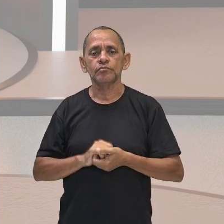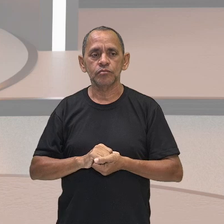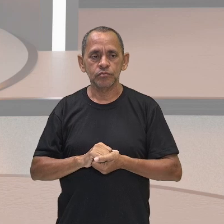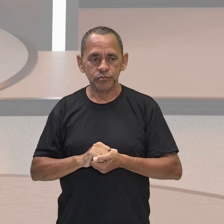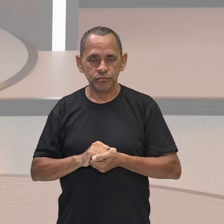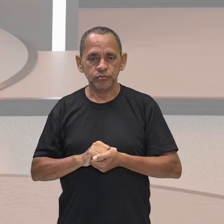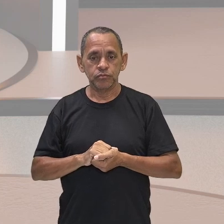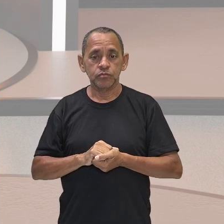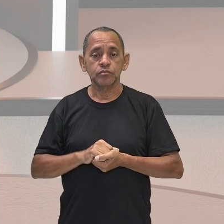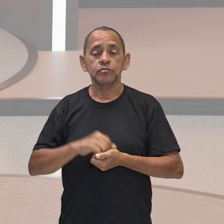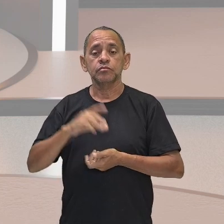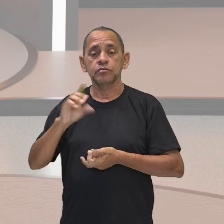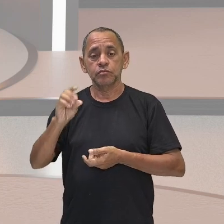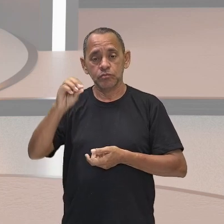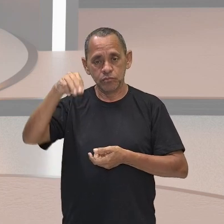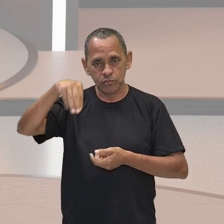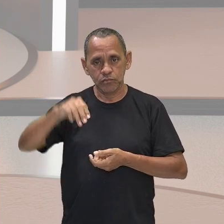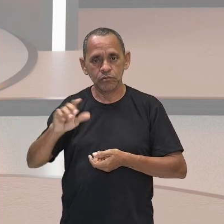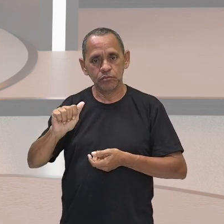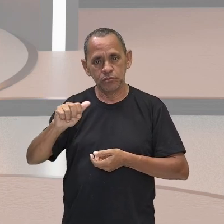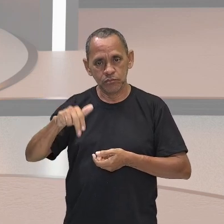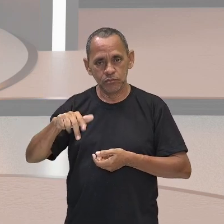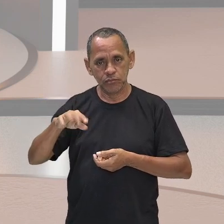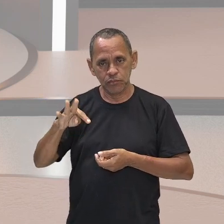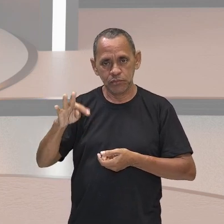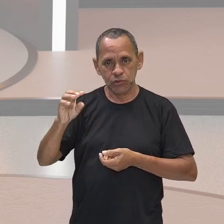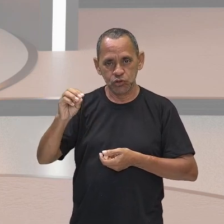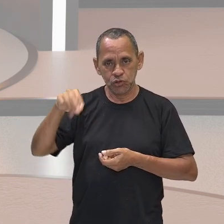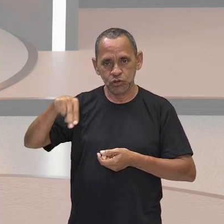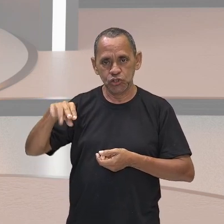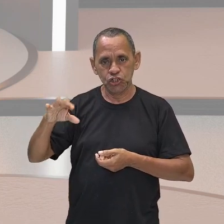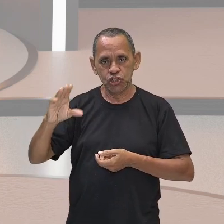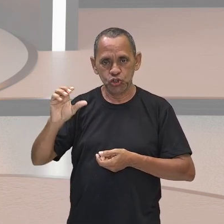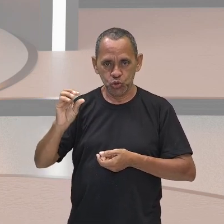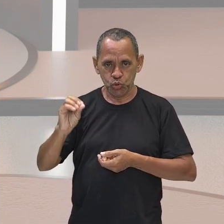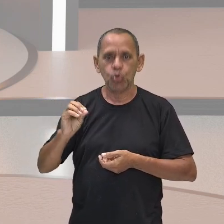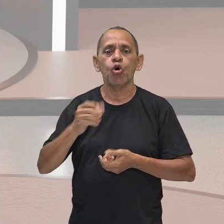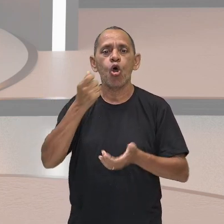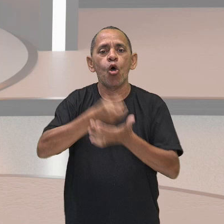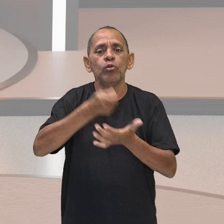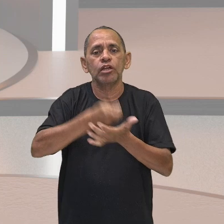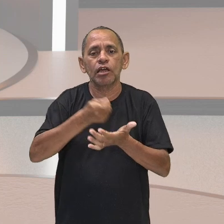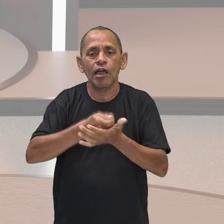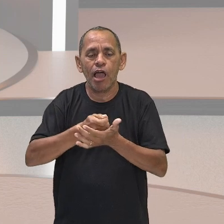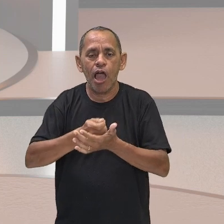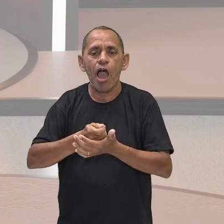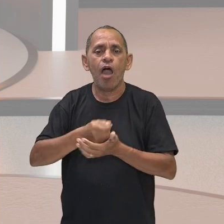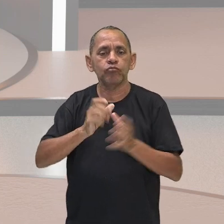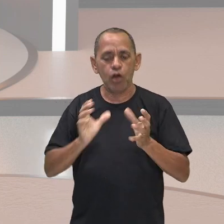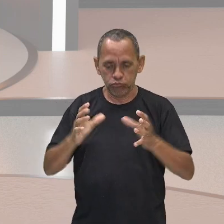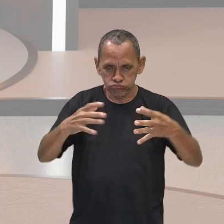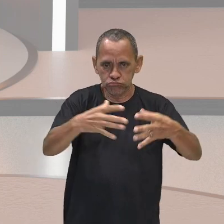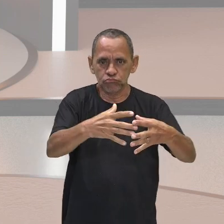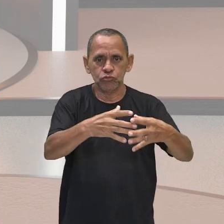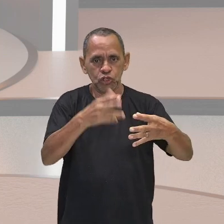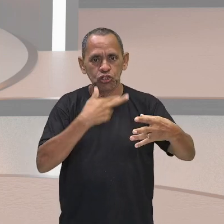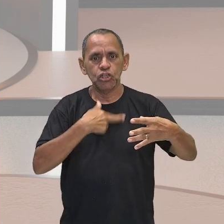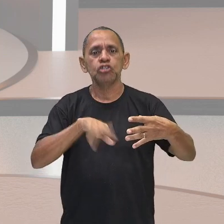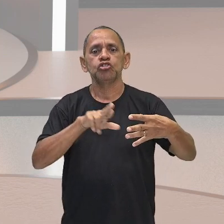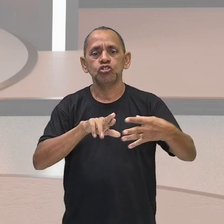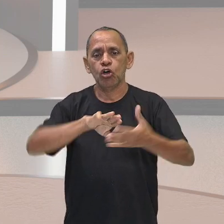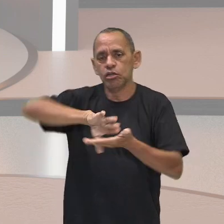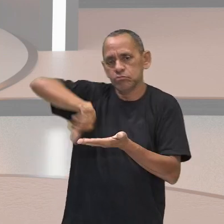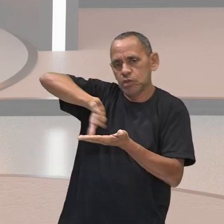Costa, exigiam, né, que as irmandades religiosas expulsassem os maçons de seus quadros. Além